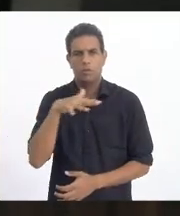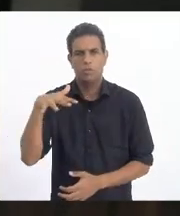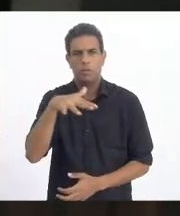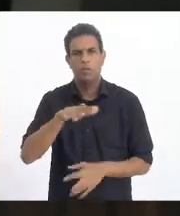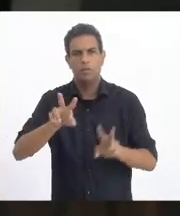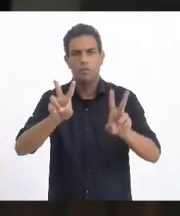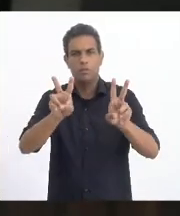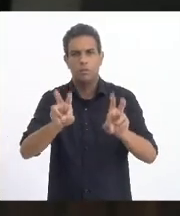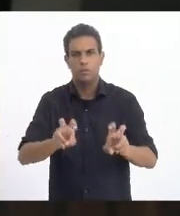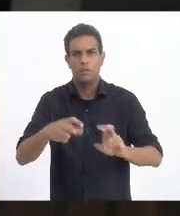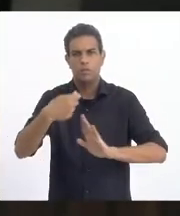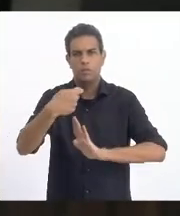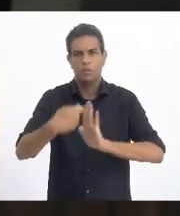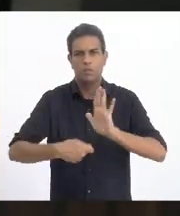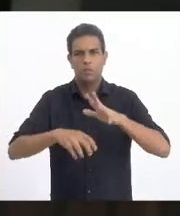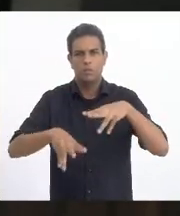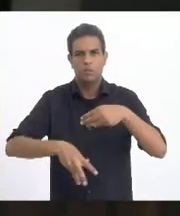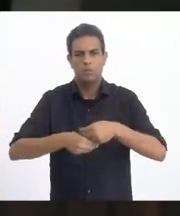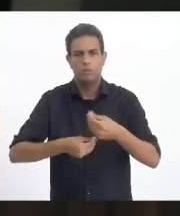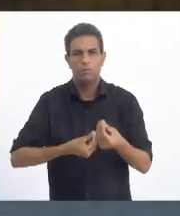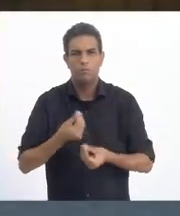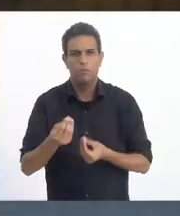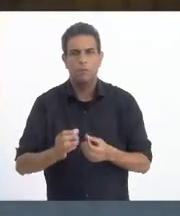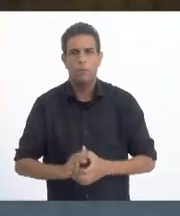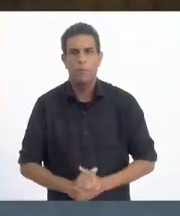do substitutivo.